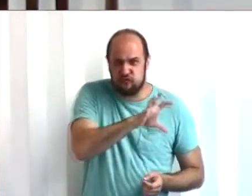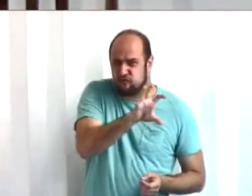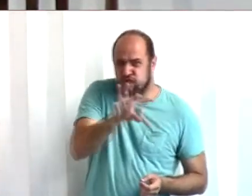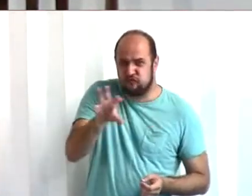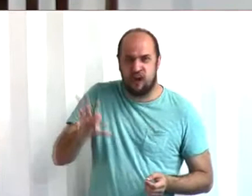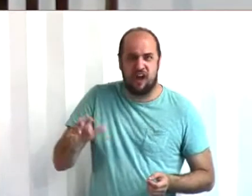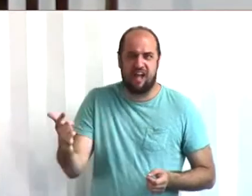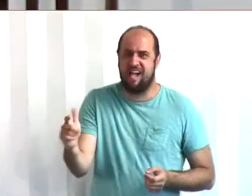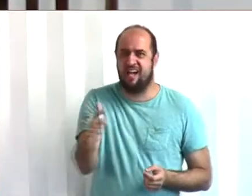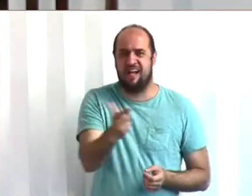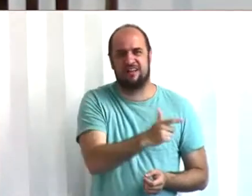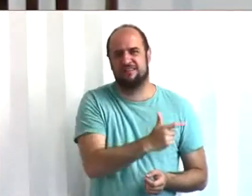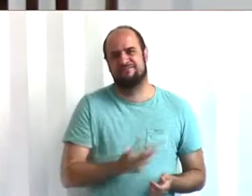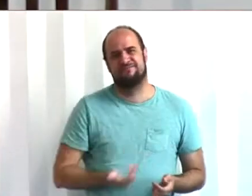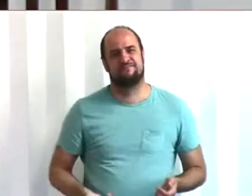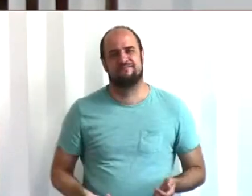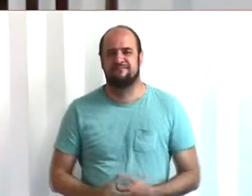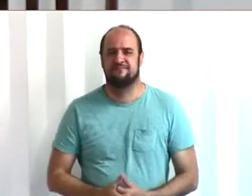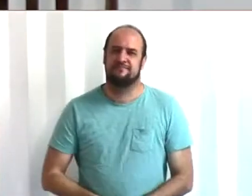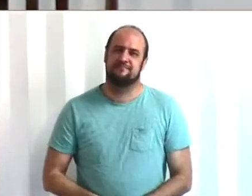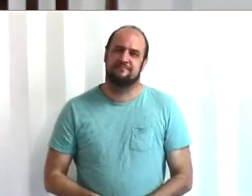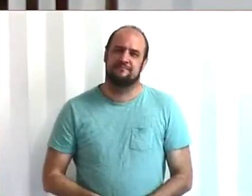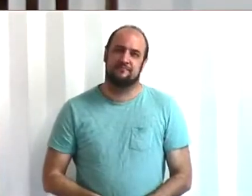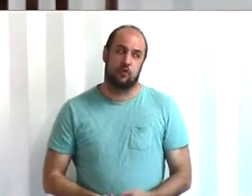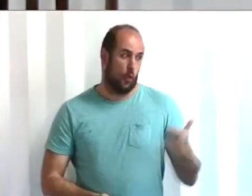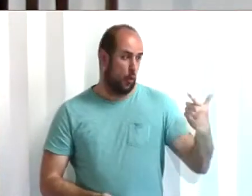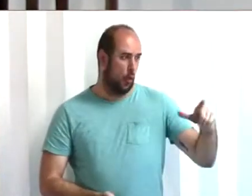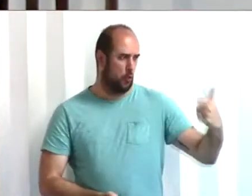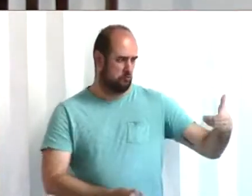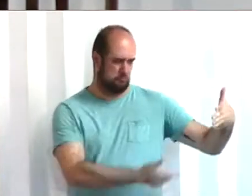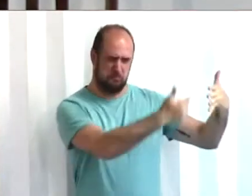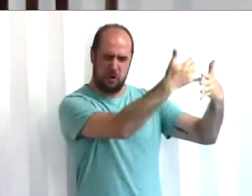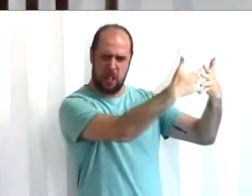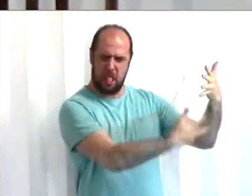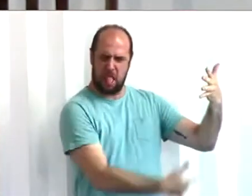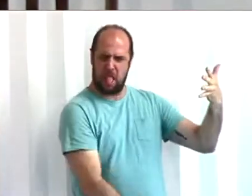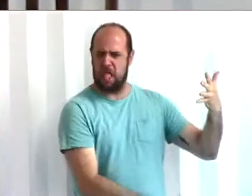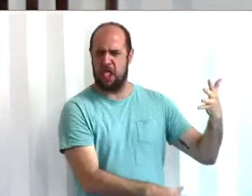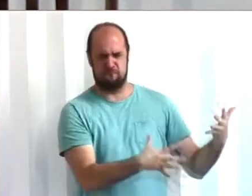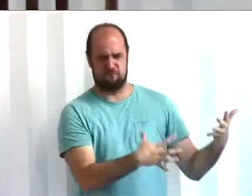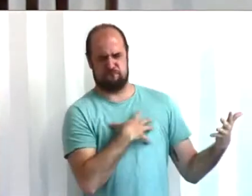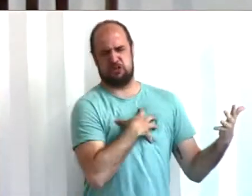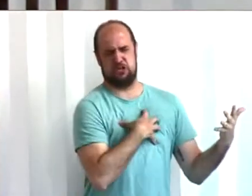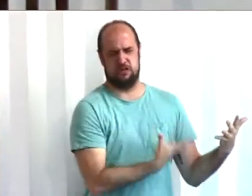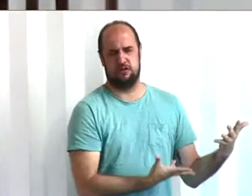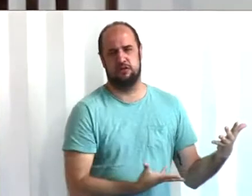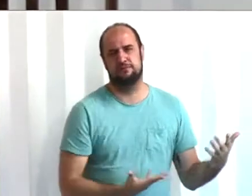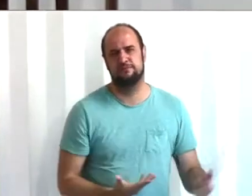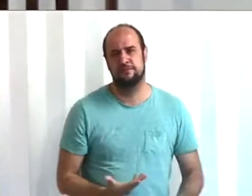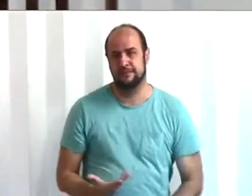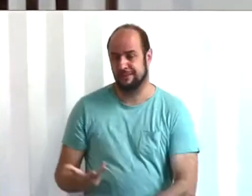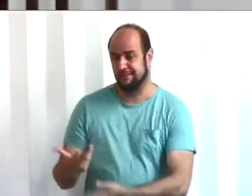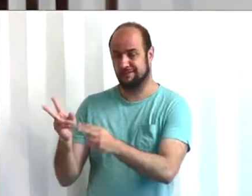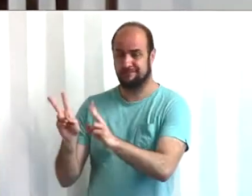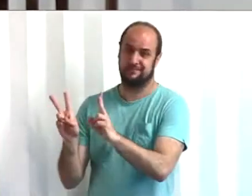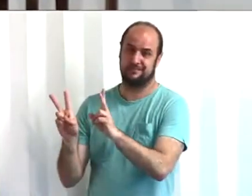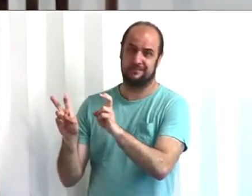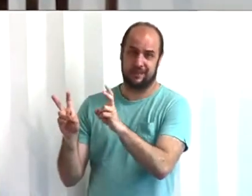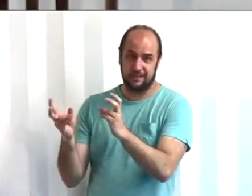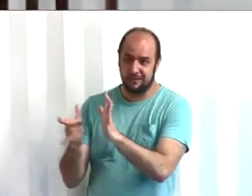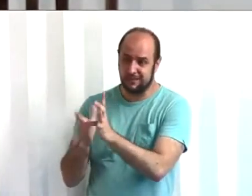humano mais. Outras coisas impactam a gente, mas isso não. Isso é um assunto